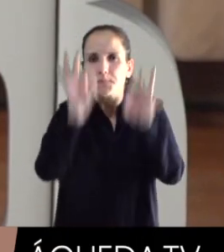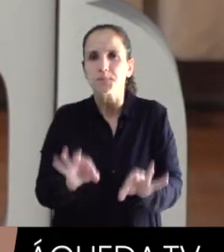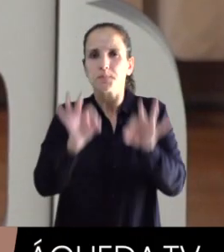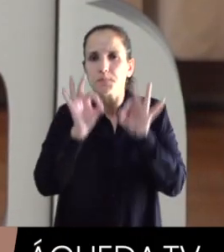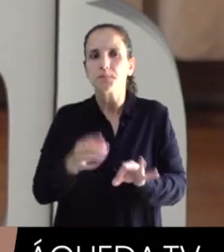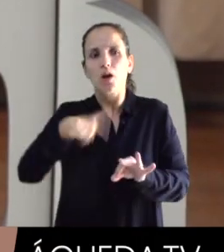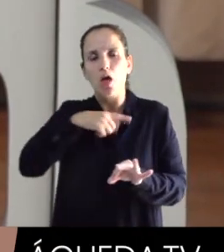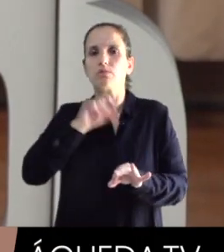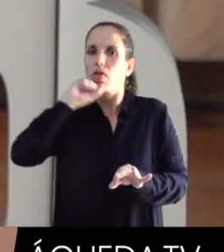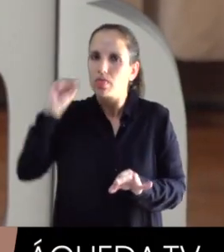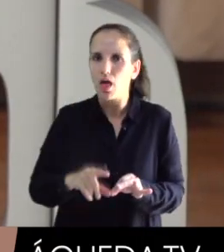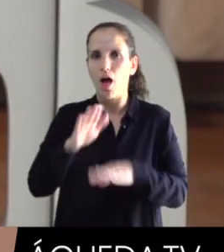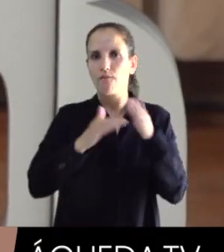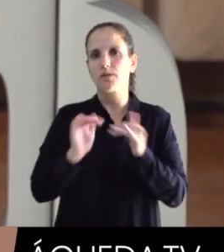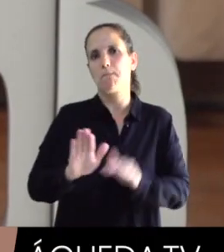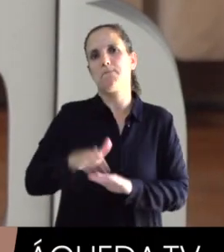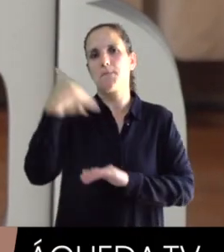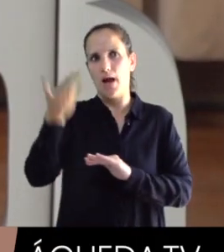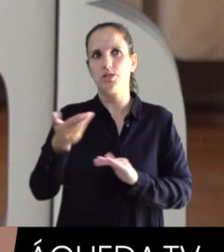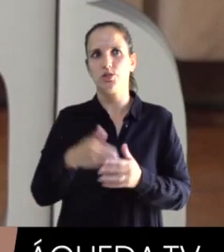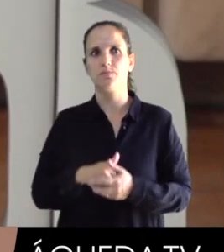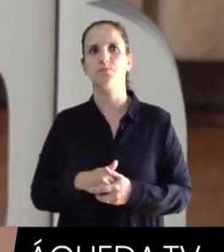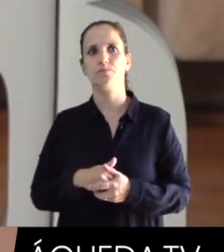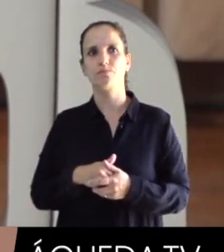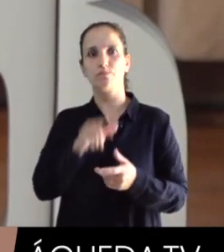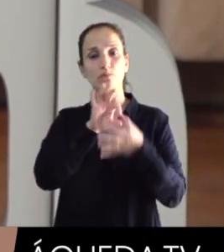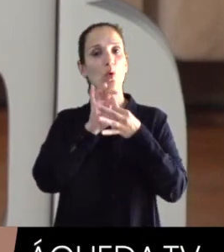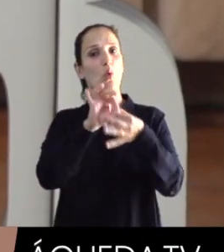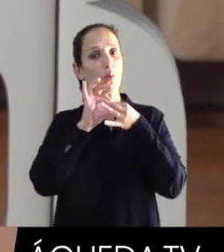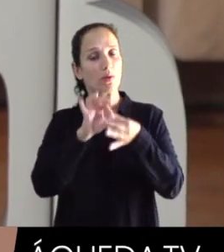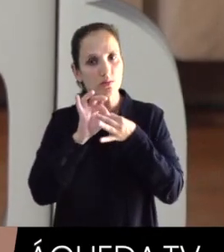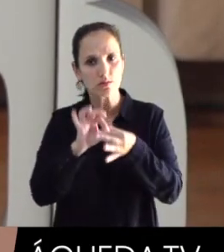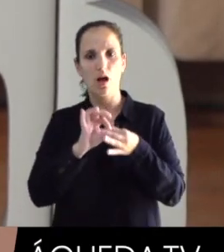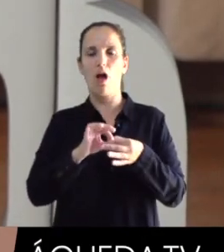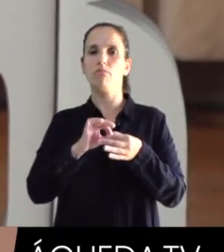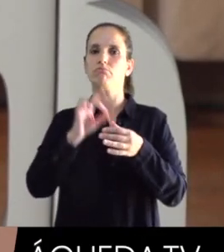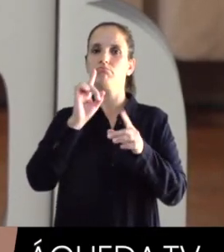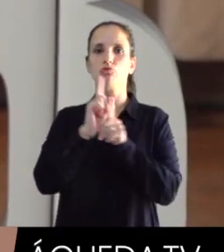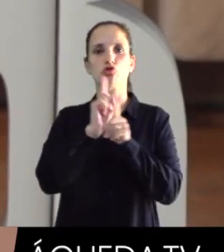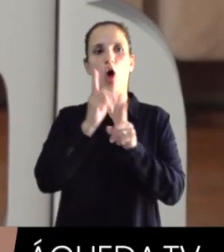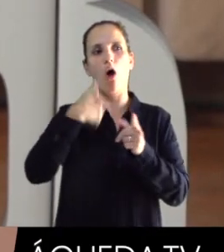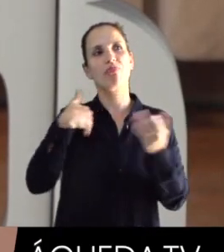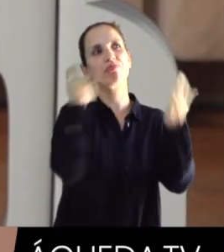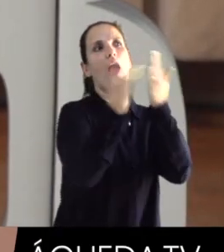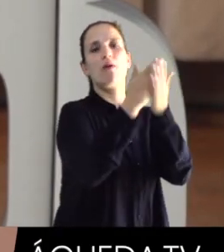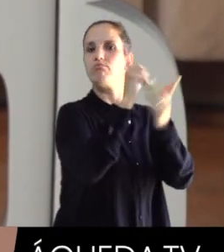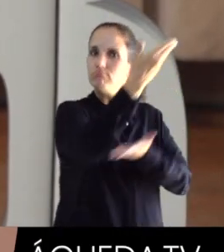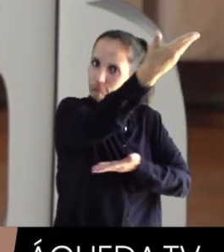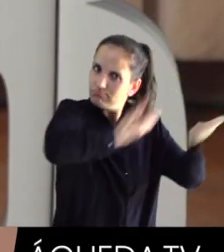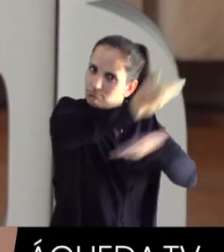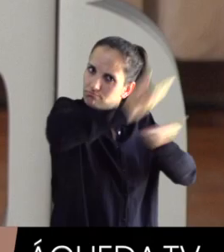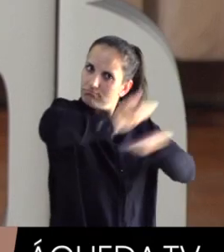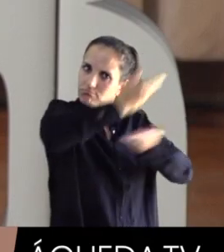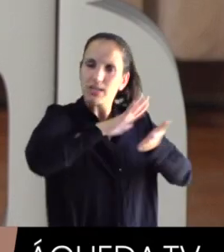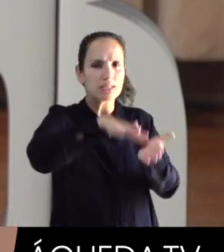que podemos e devemos fazer muitas coisas. Nós, a colaboração e a cooperação não é num sentido, nós todos